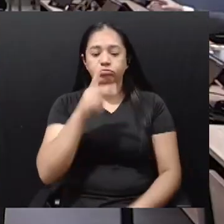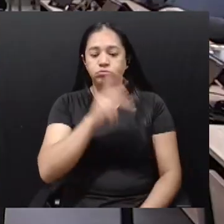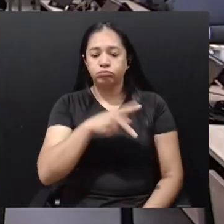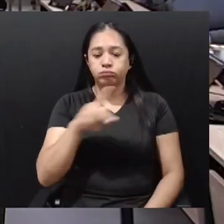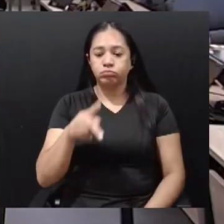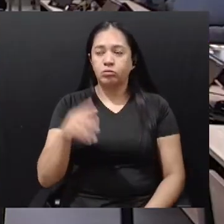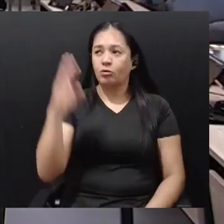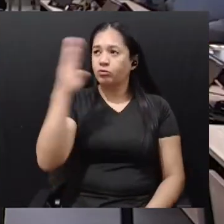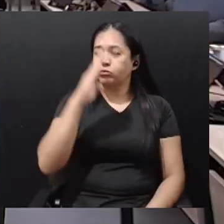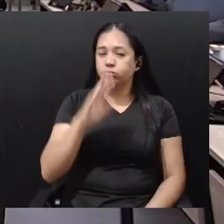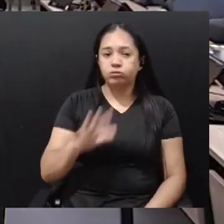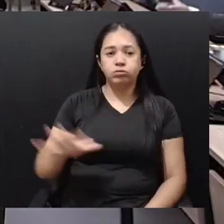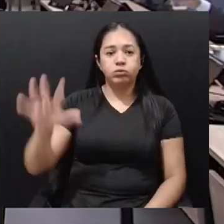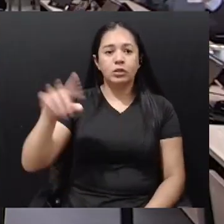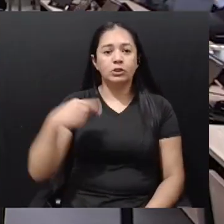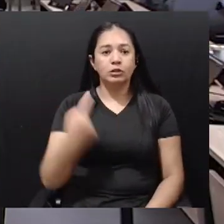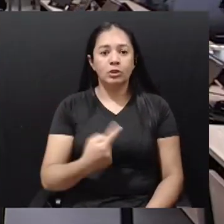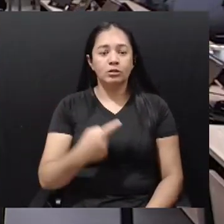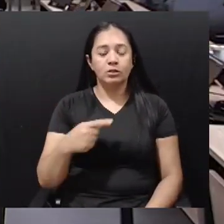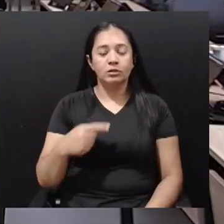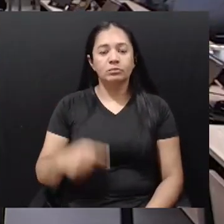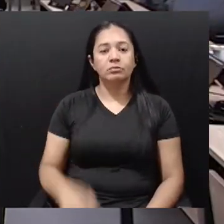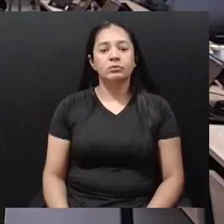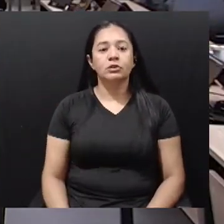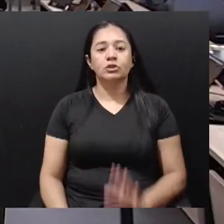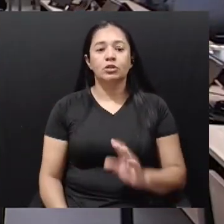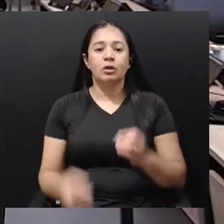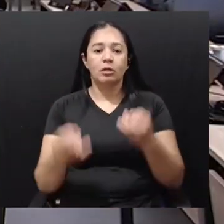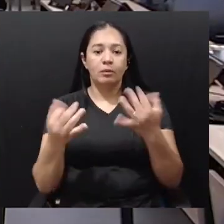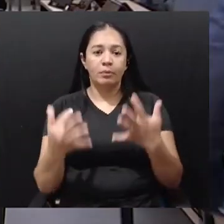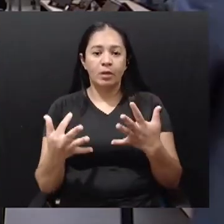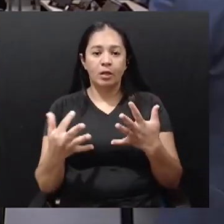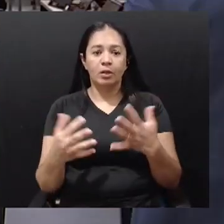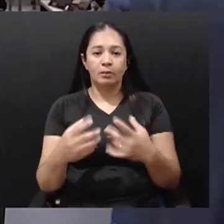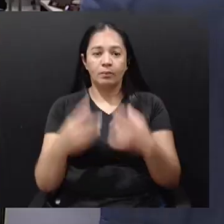nossa região, relatam casos de agressão,